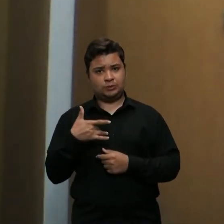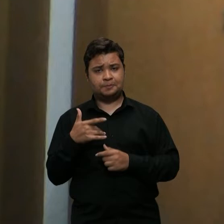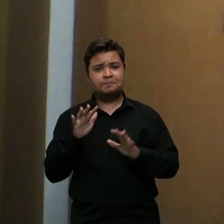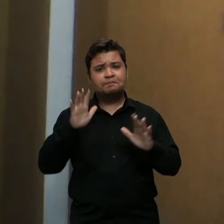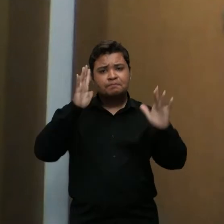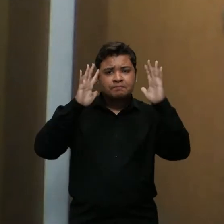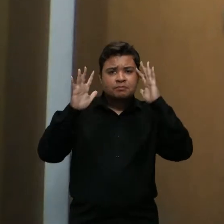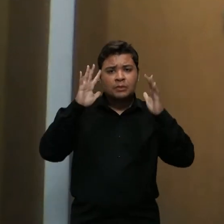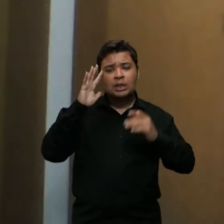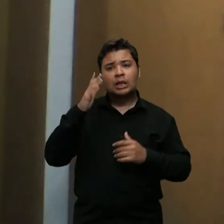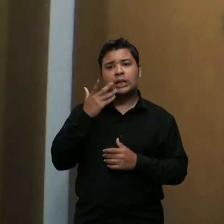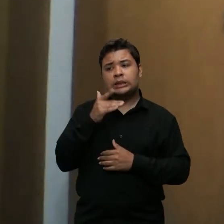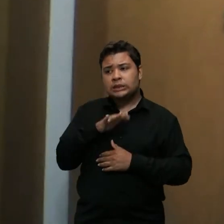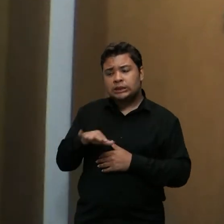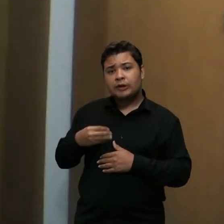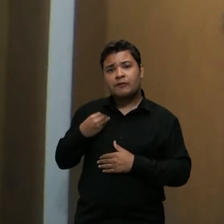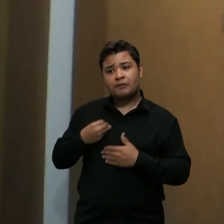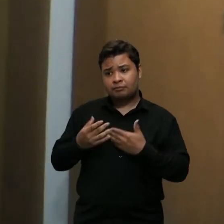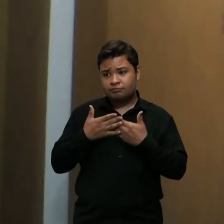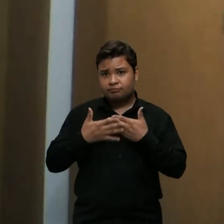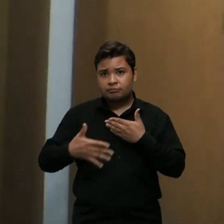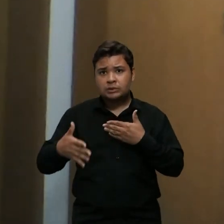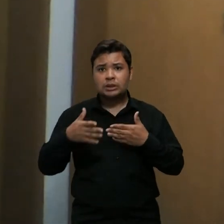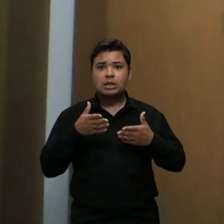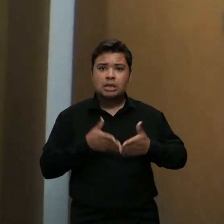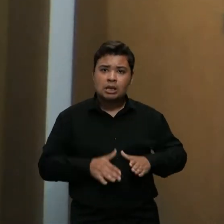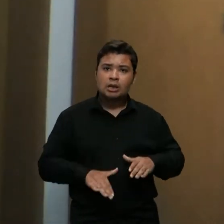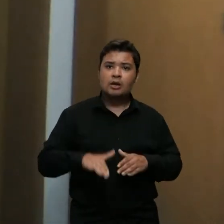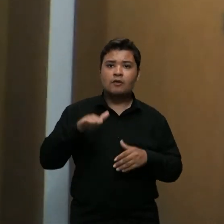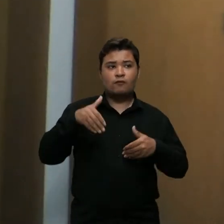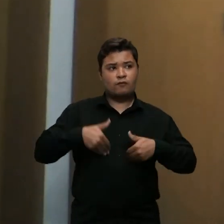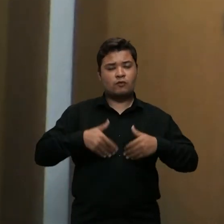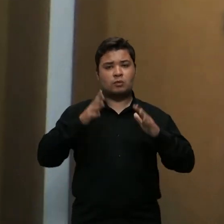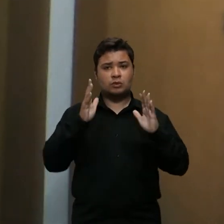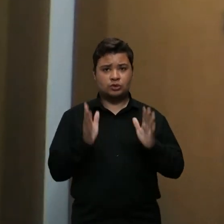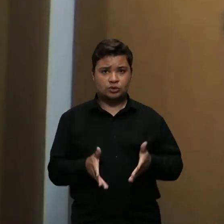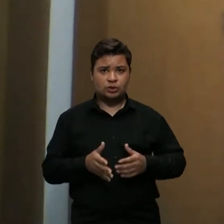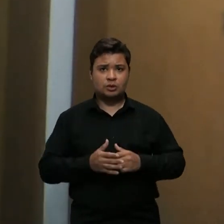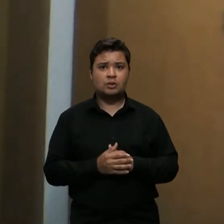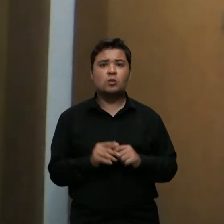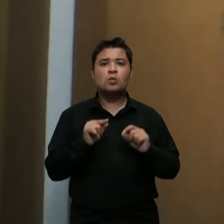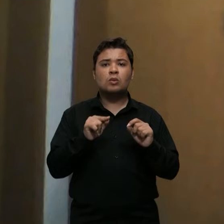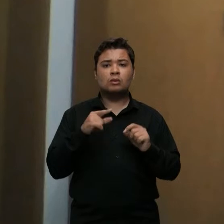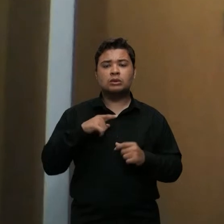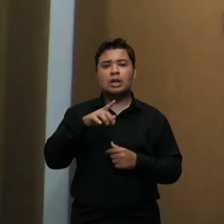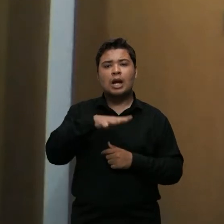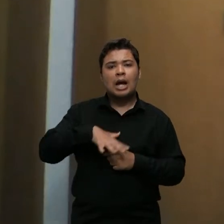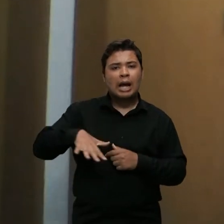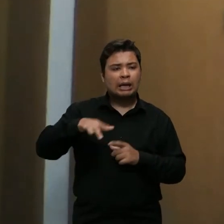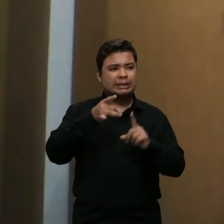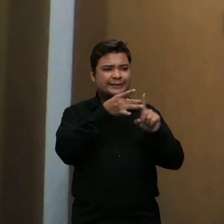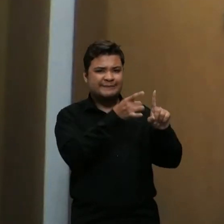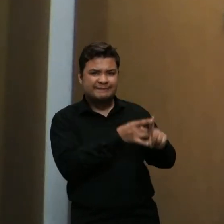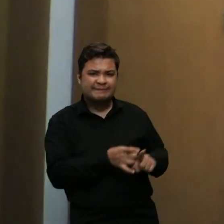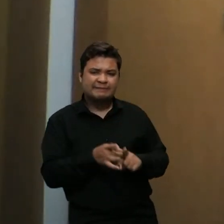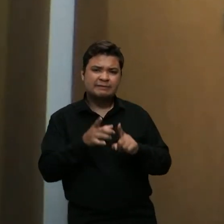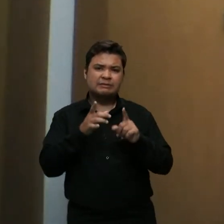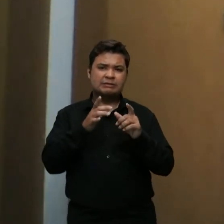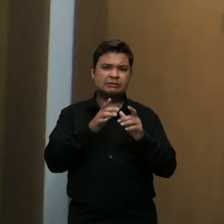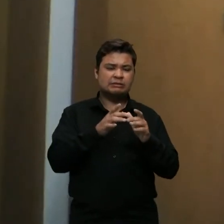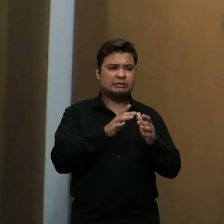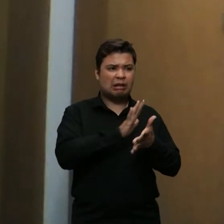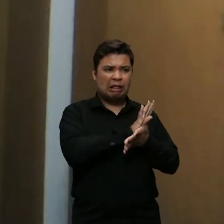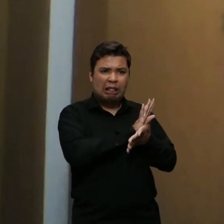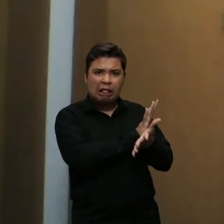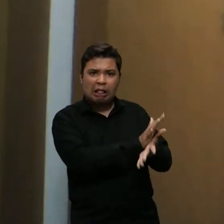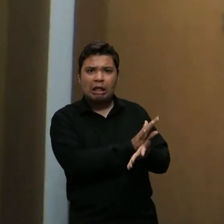uma criança que já cresce com fome, essa criança ela já cresce no meio totalmente vulnerável, marginalizada,